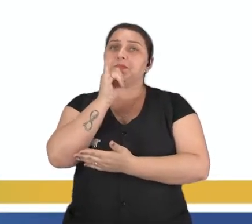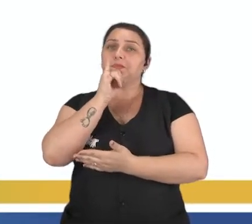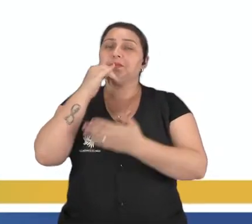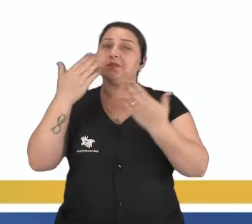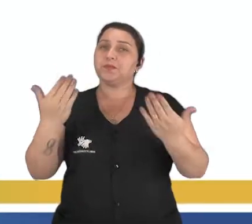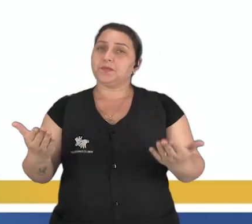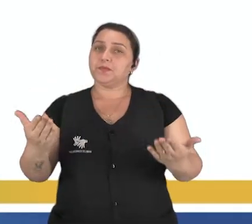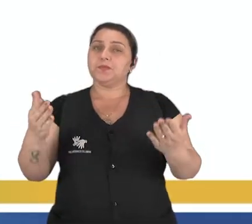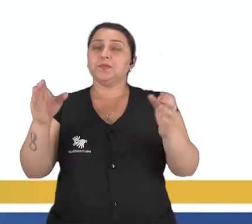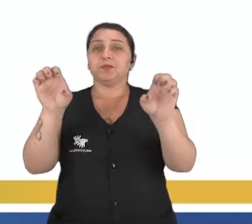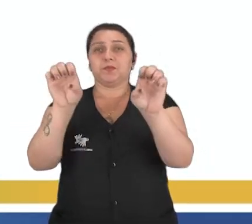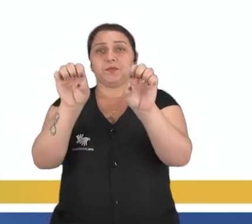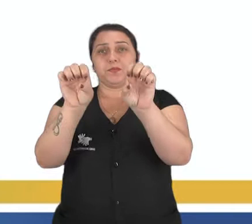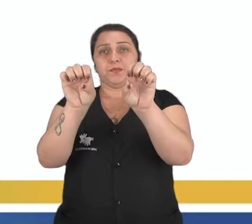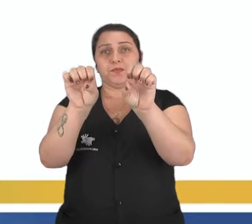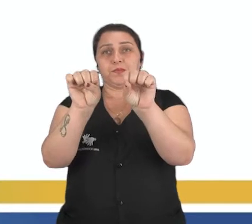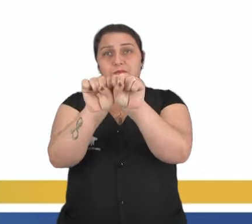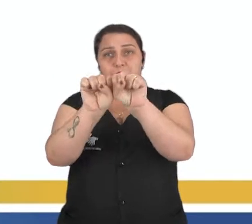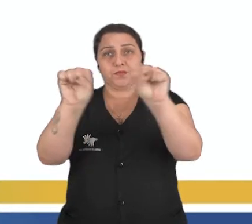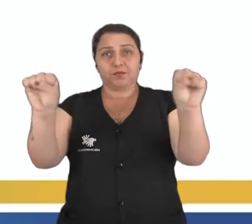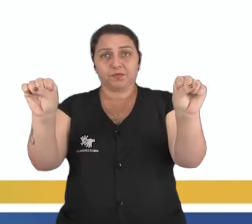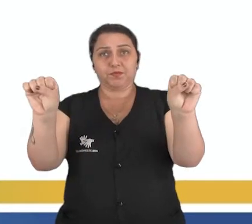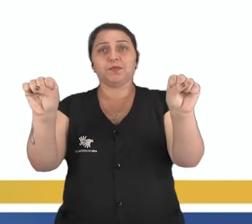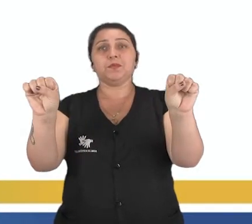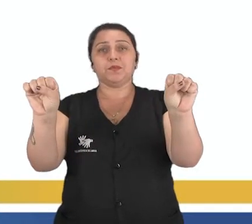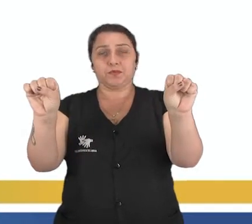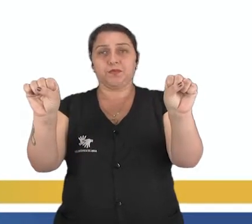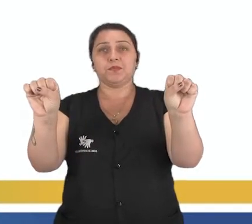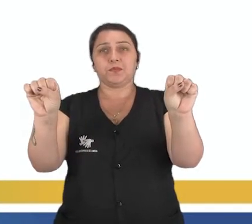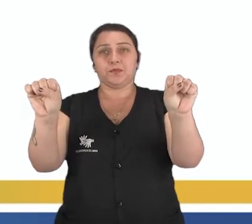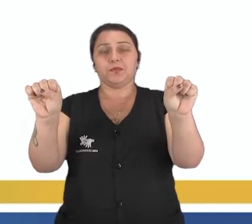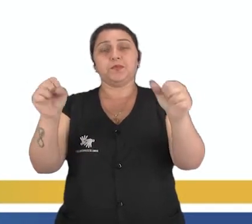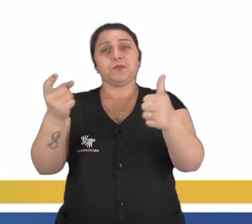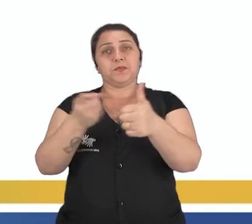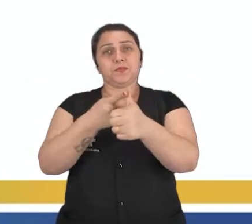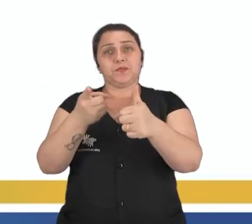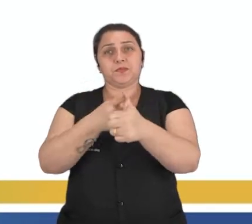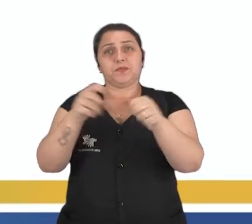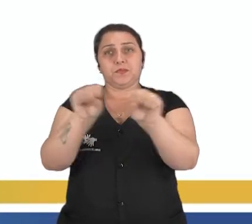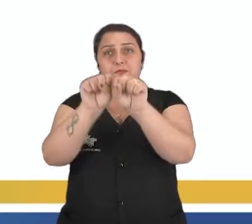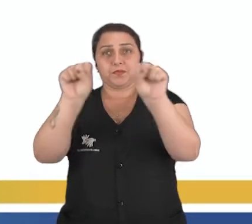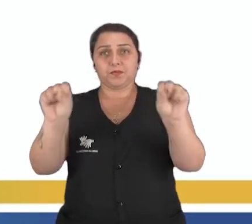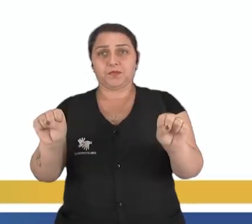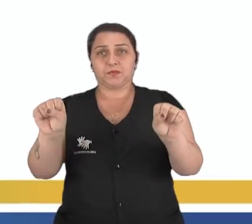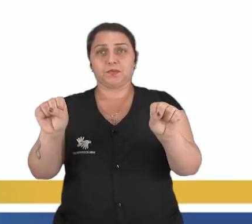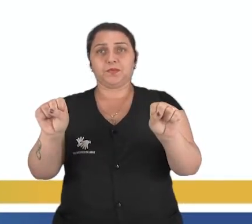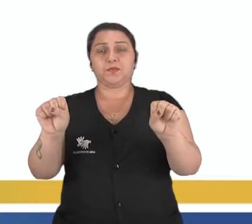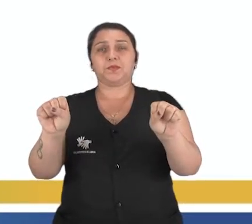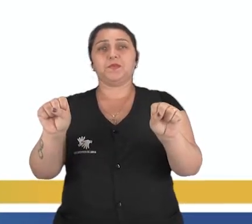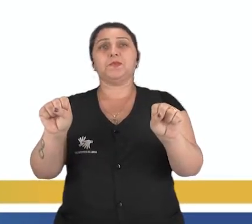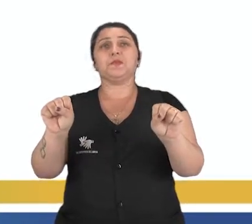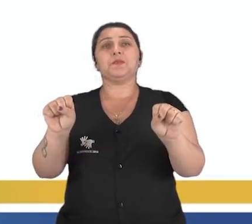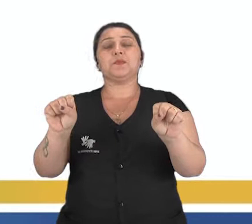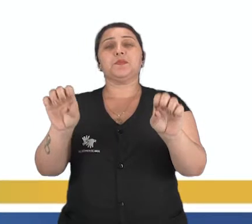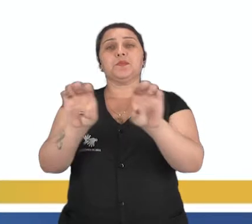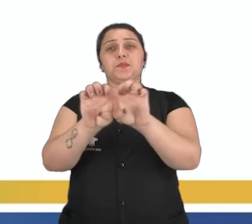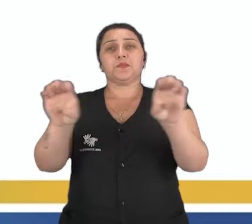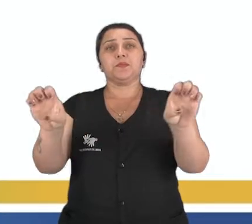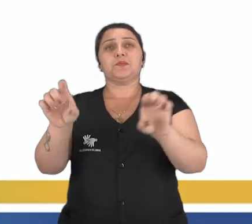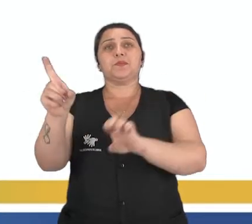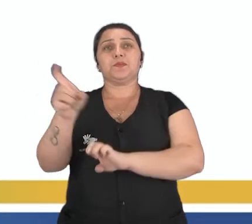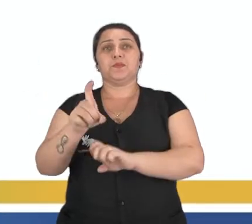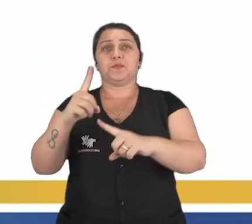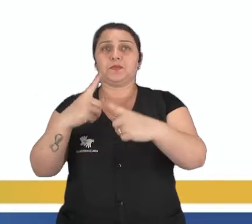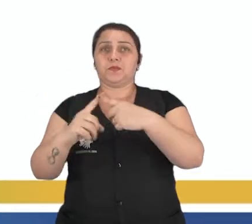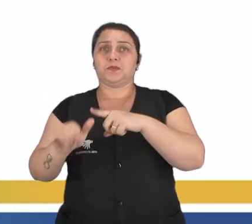de sistemas de equações do segundo grau. O primeiro sistema seria, nós temos as equações x mais